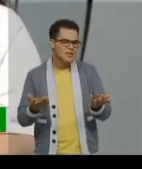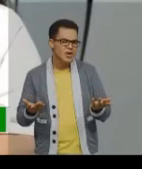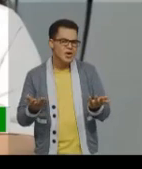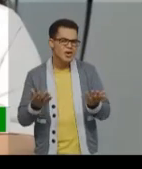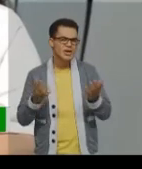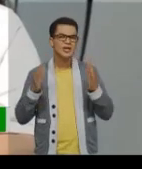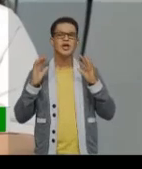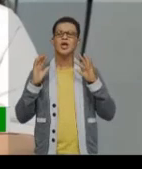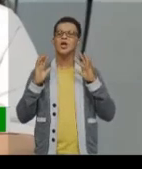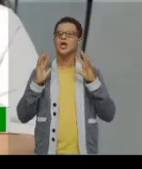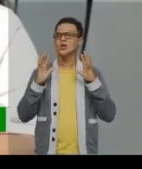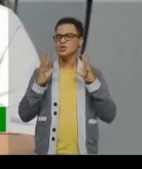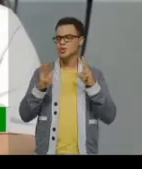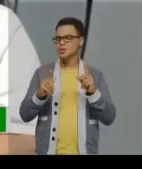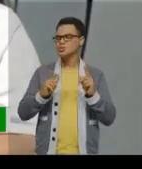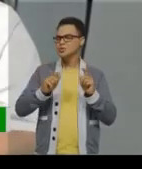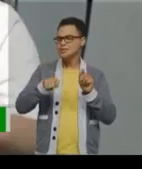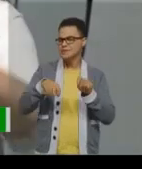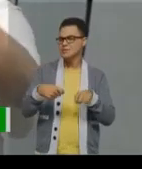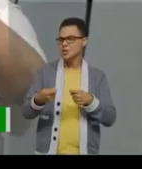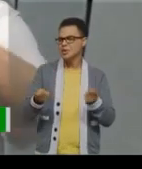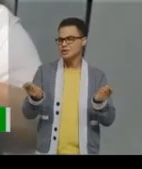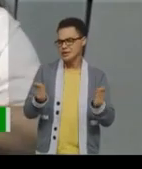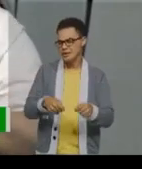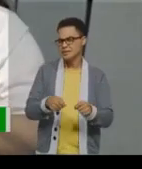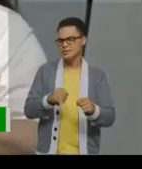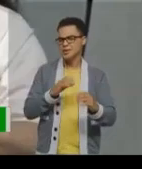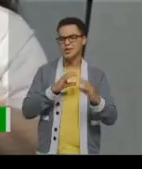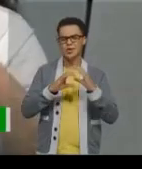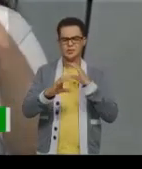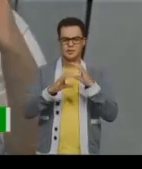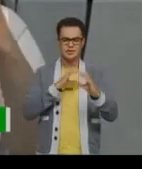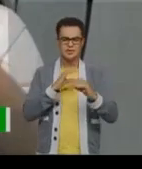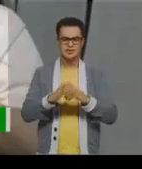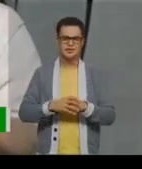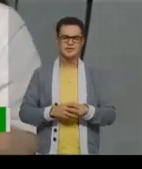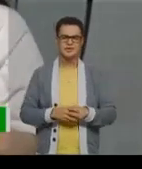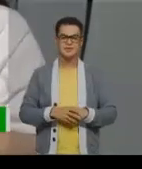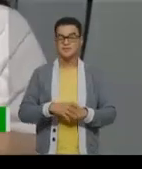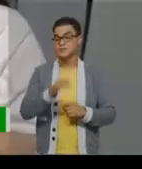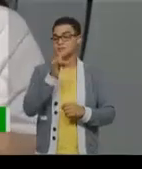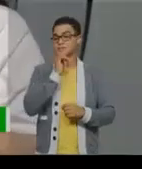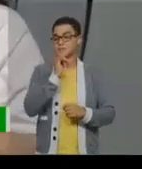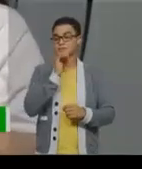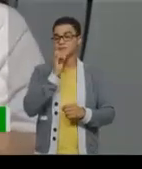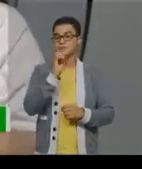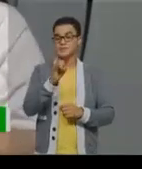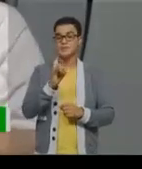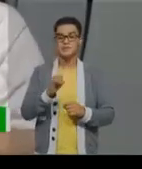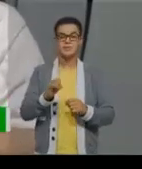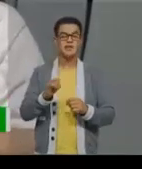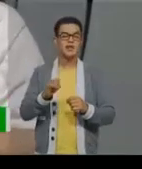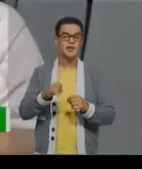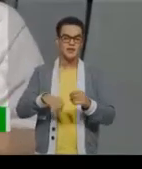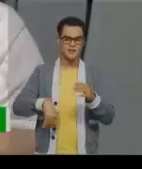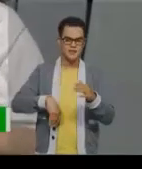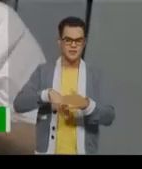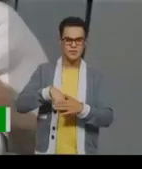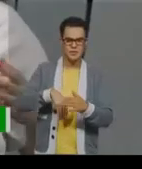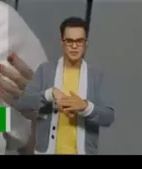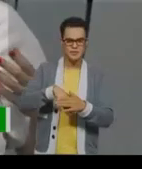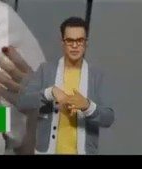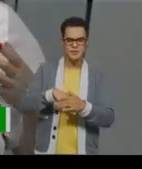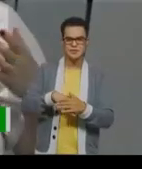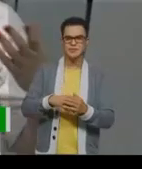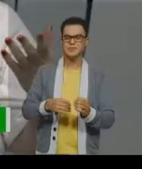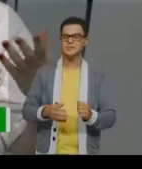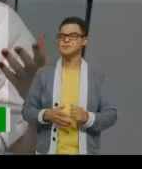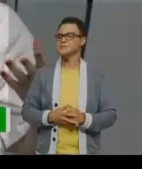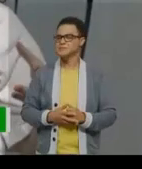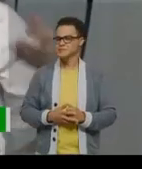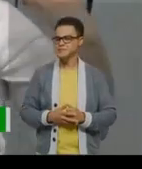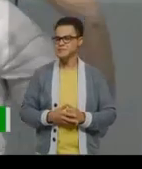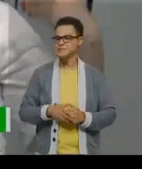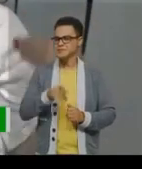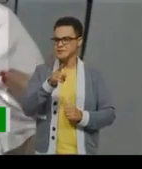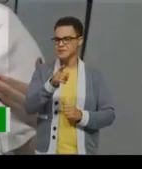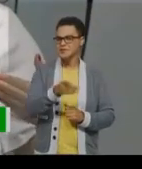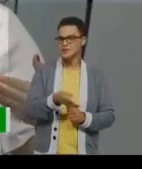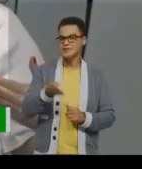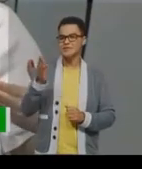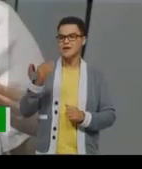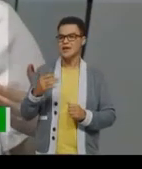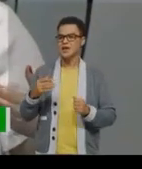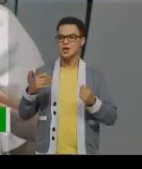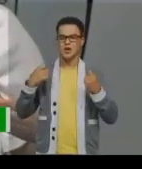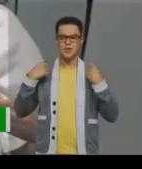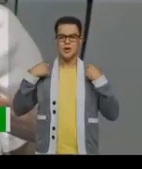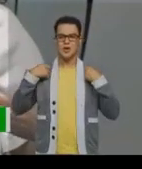se comunicar de alguma forma. Vamos supor que vai ter um jogo de futebol e aí você vai para esse jogo